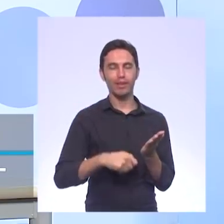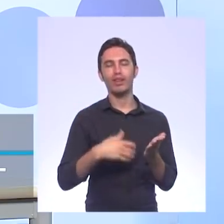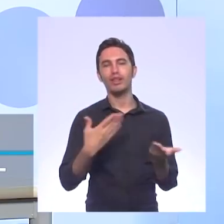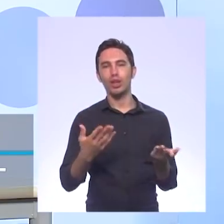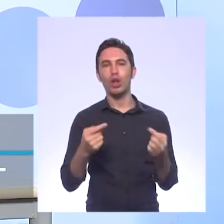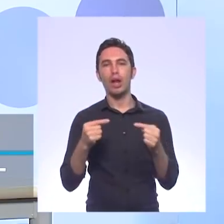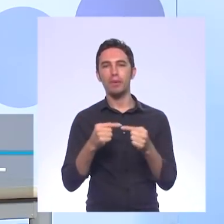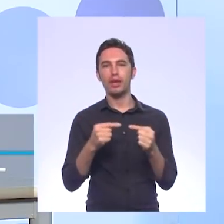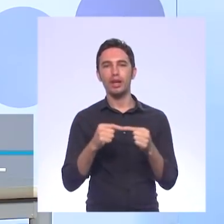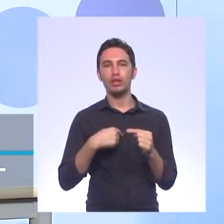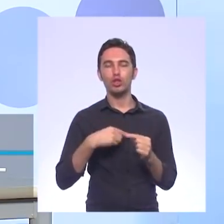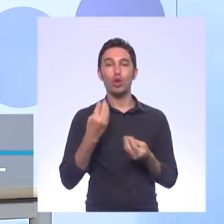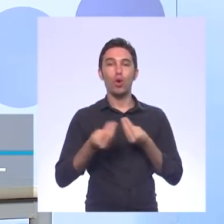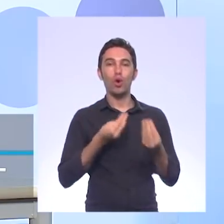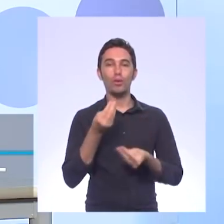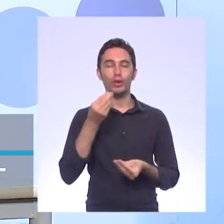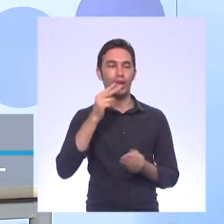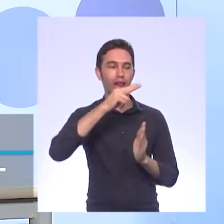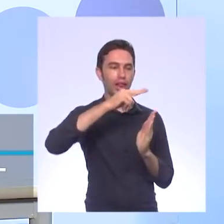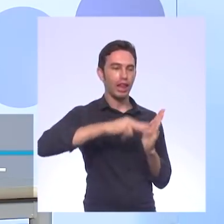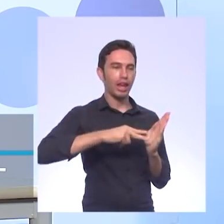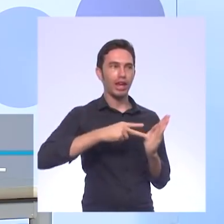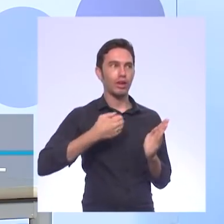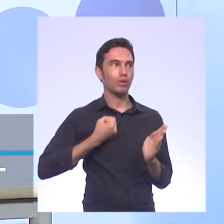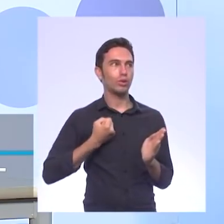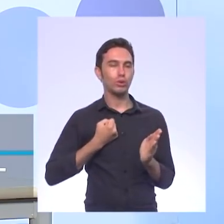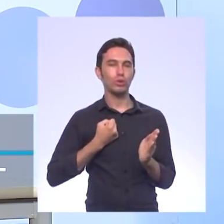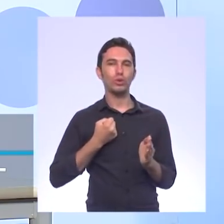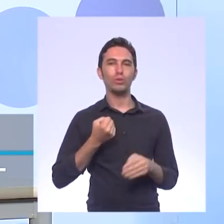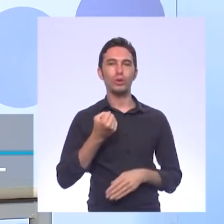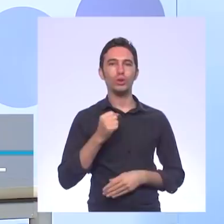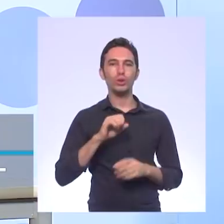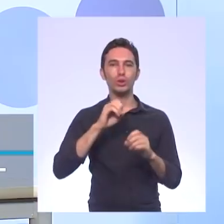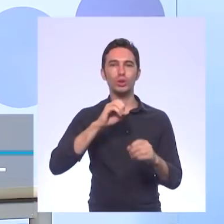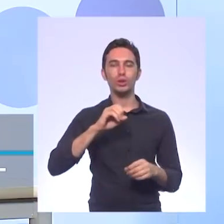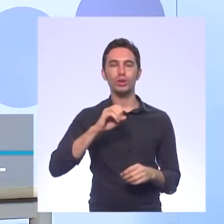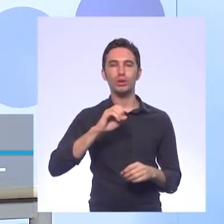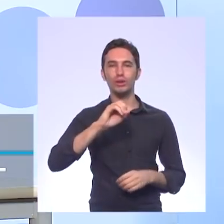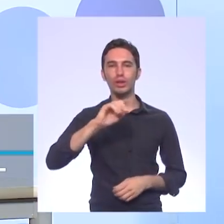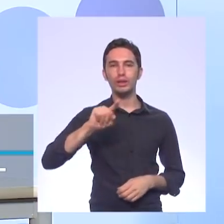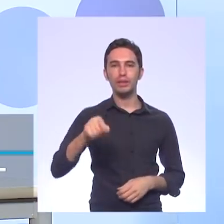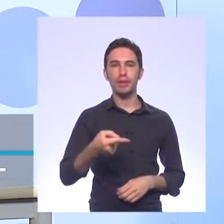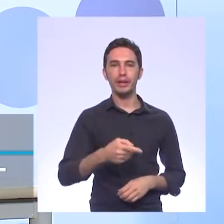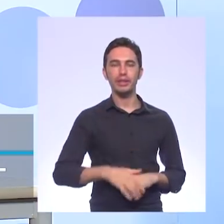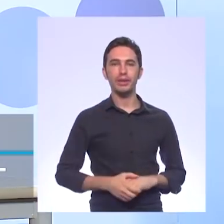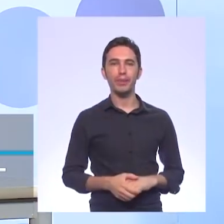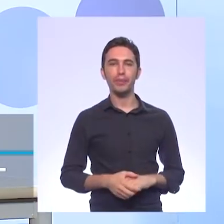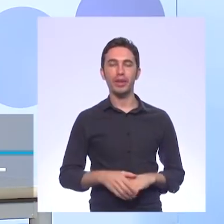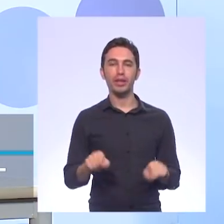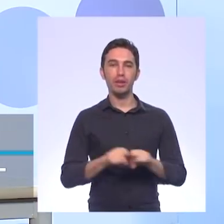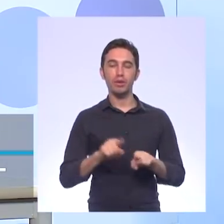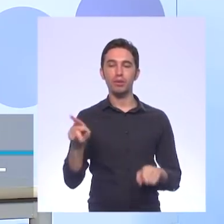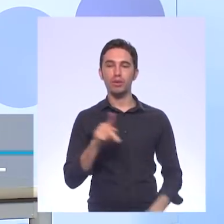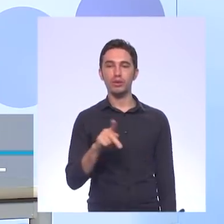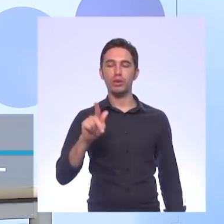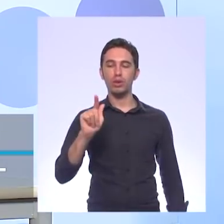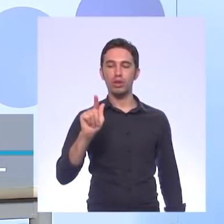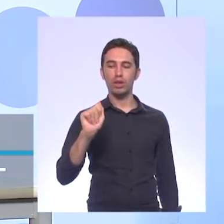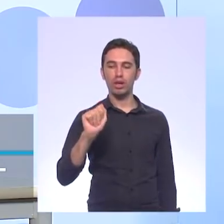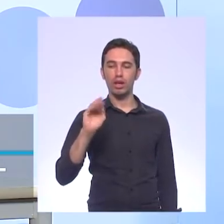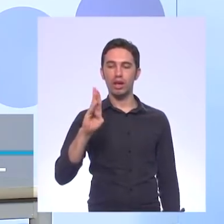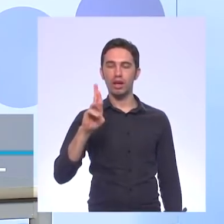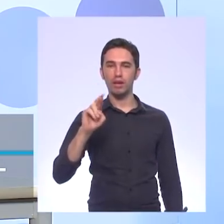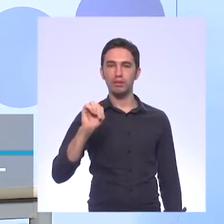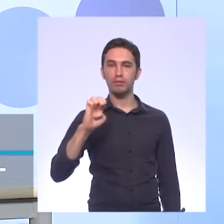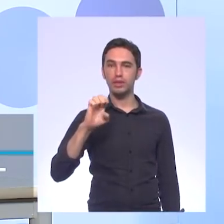à forma como se lê os números decimais e Nação a questão aí ó é a professor professor Gabriel é